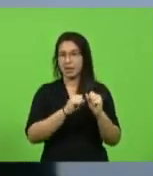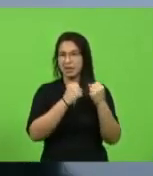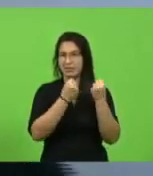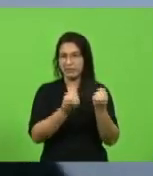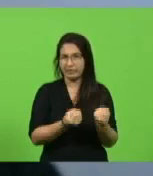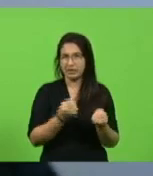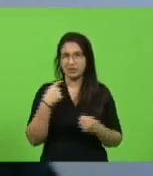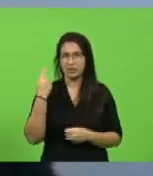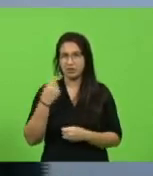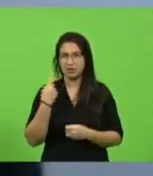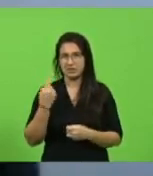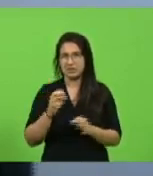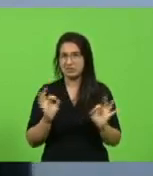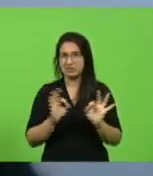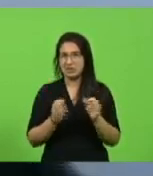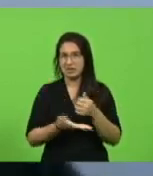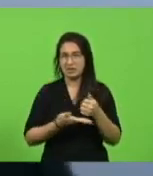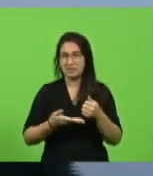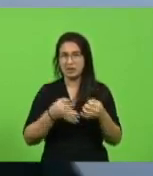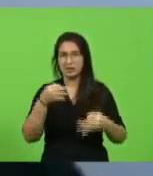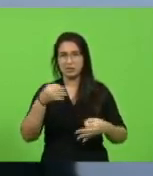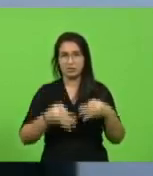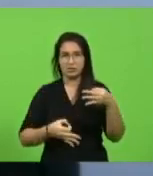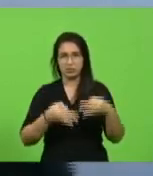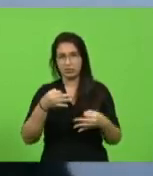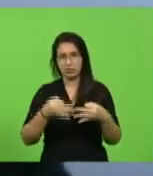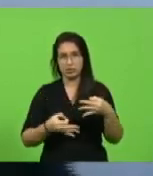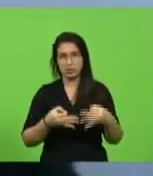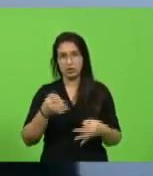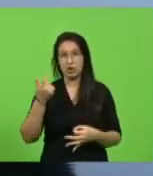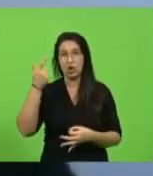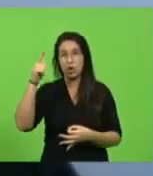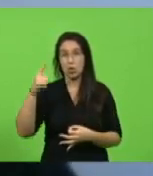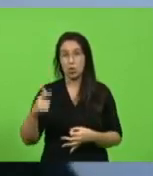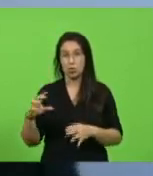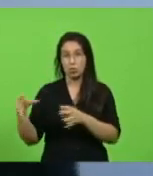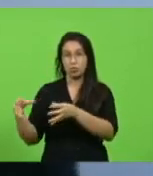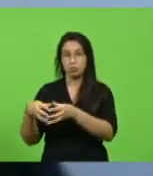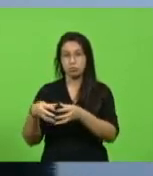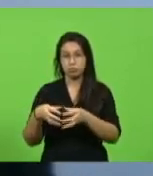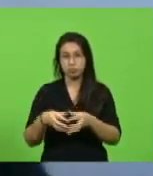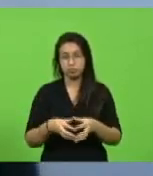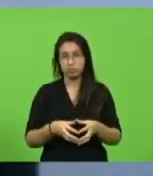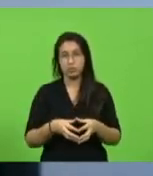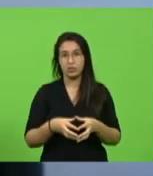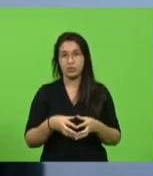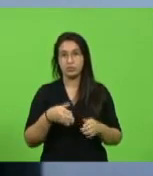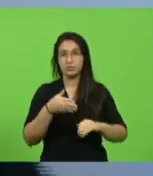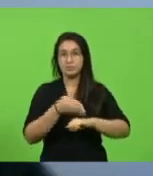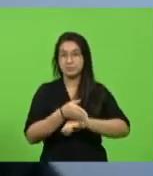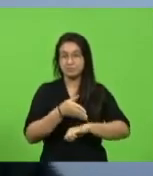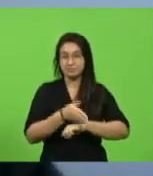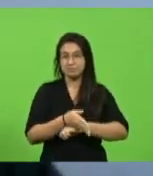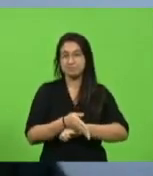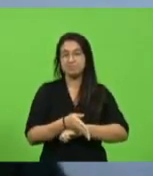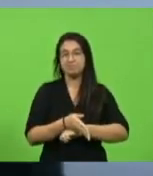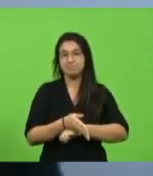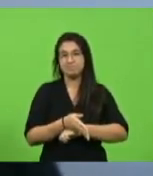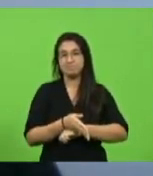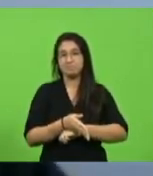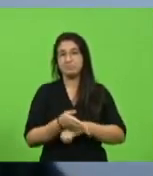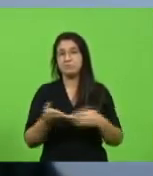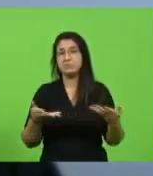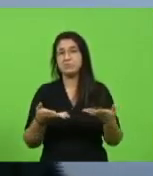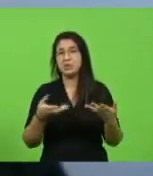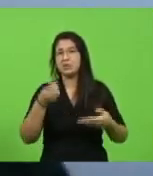nenhum sustentáculo jurídico de que outras esferas trariam interferência a esta, o que dizer agora